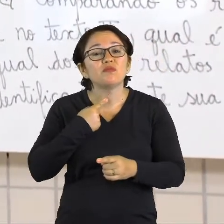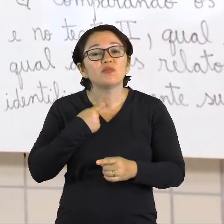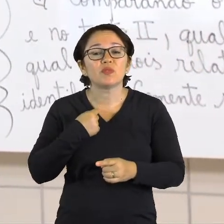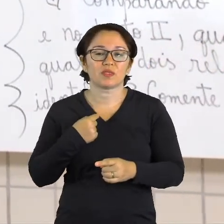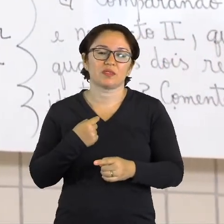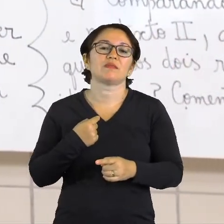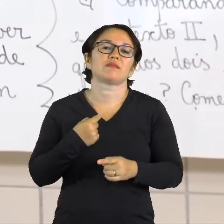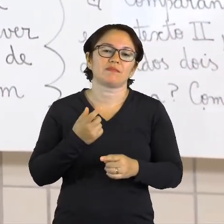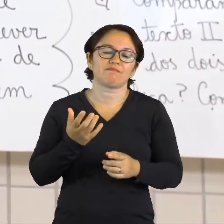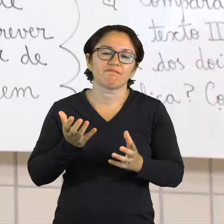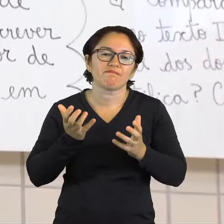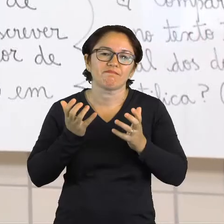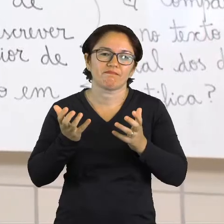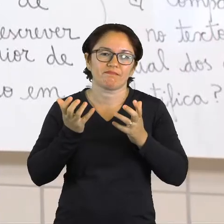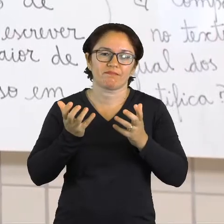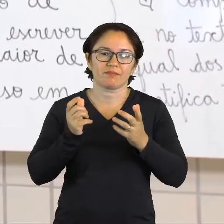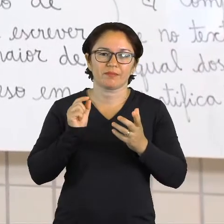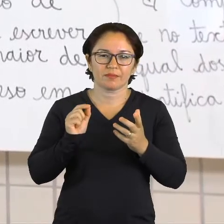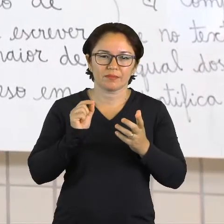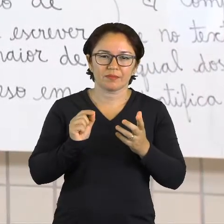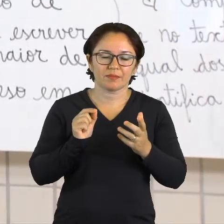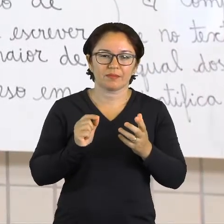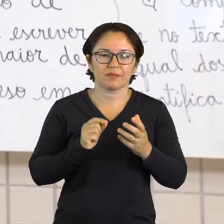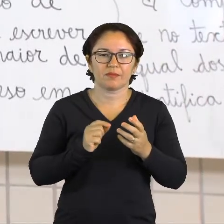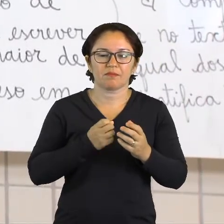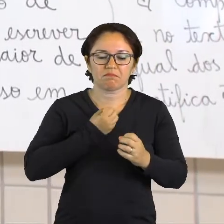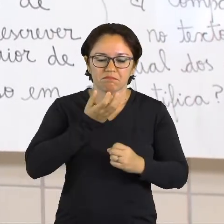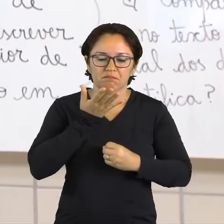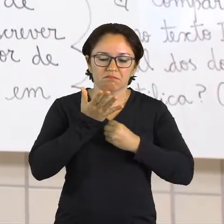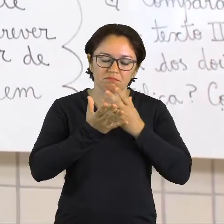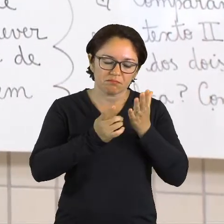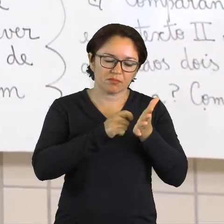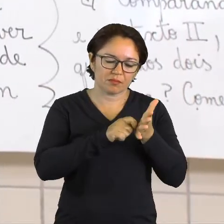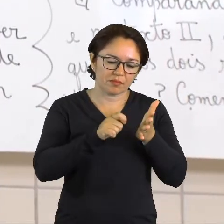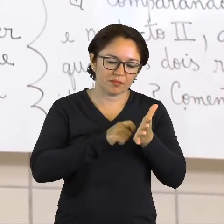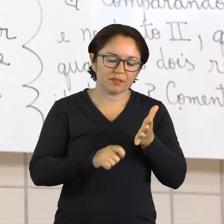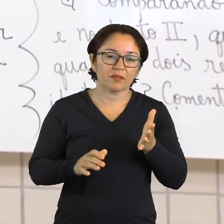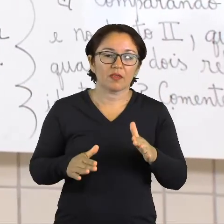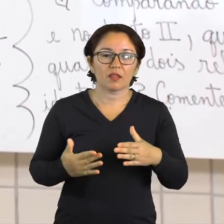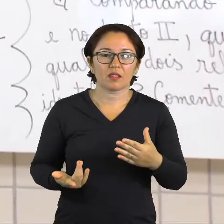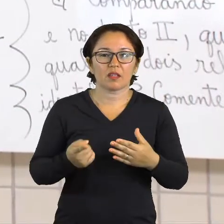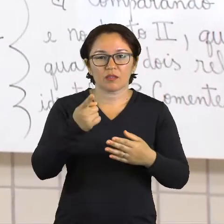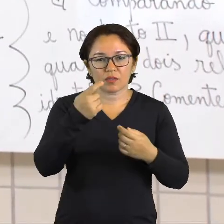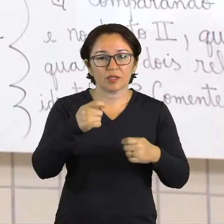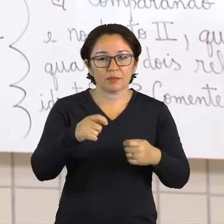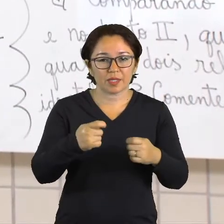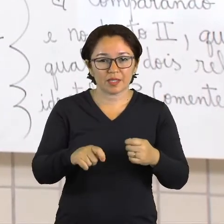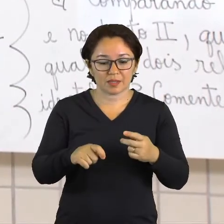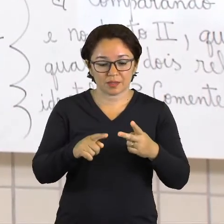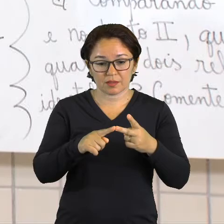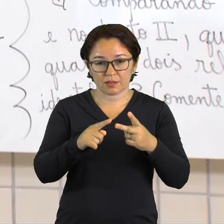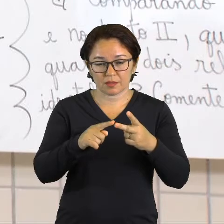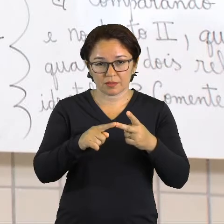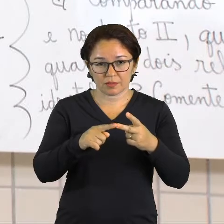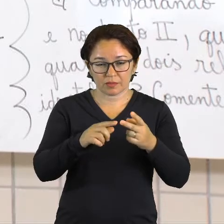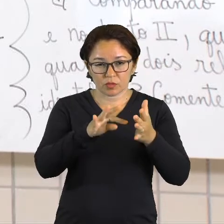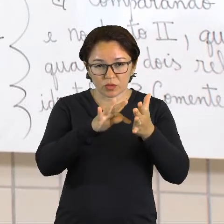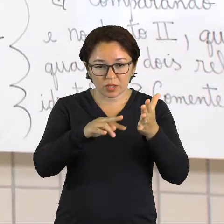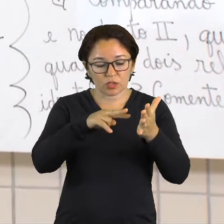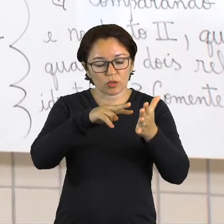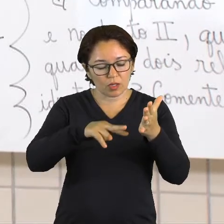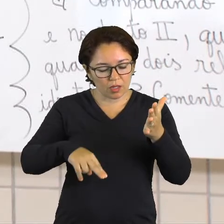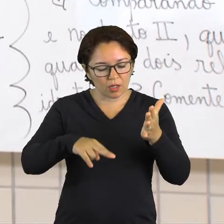questão é de explicação, então você vai tentar ler, reler e chegar a uma